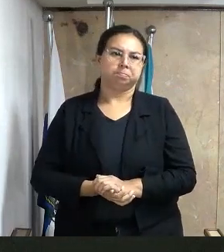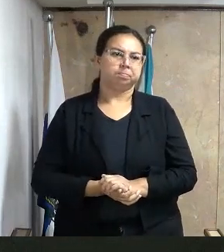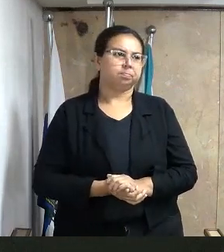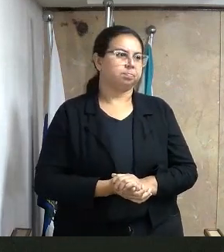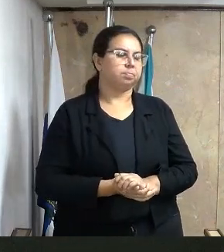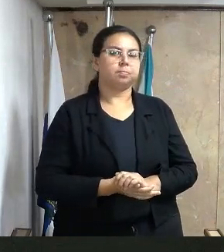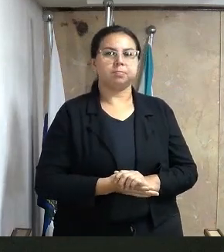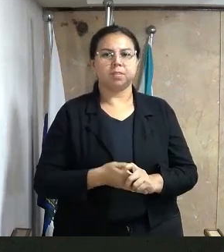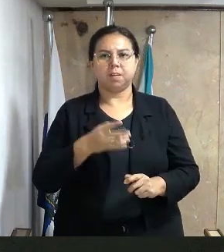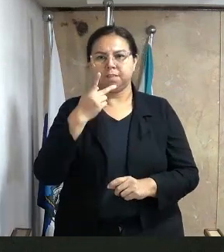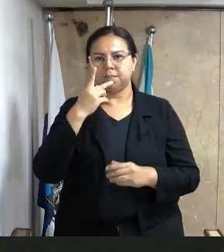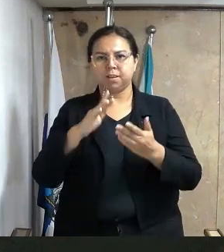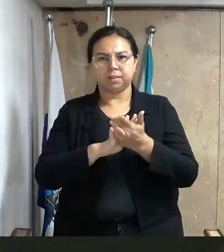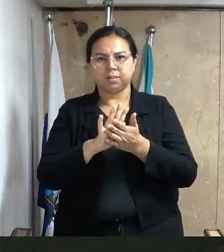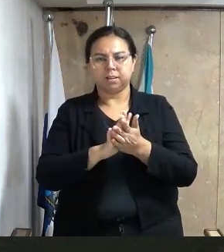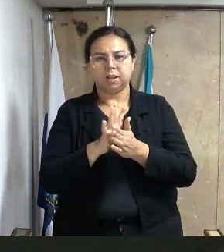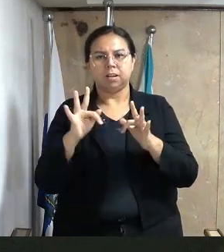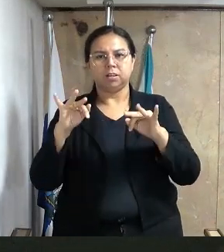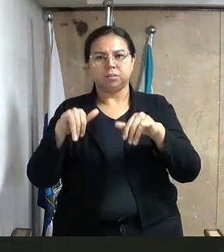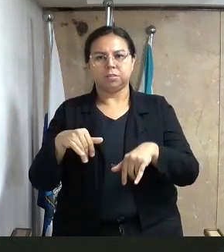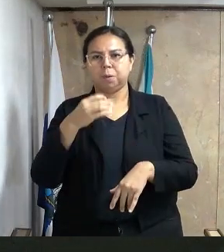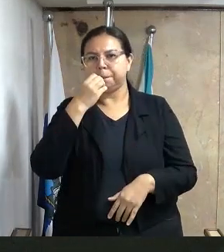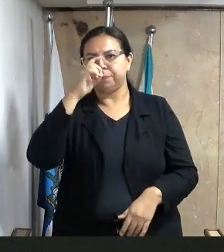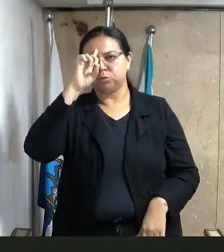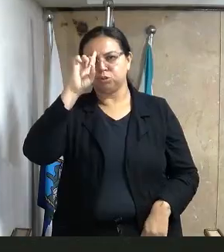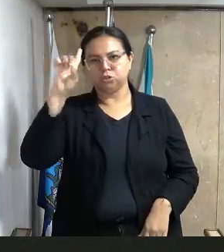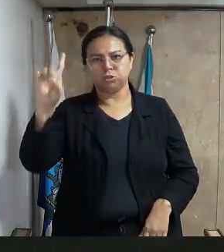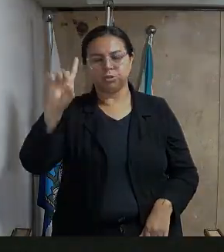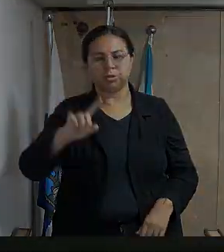Não haverá nada a tratar, está encerrado a sessão. Um bom dia a todos.